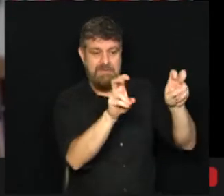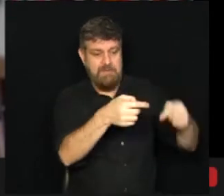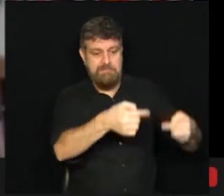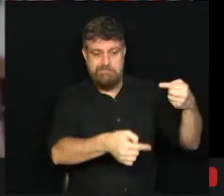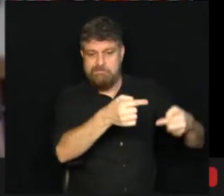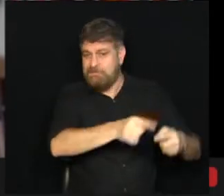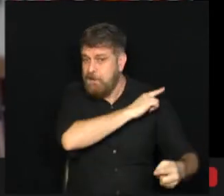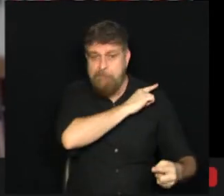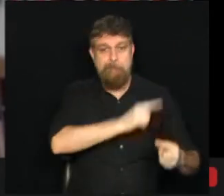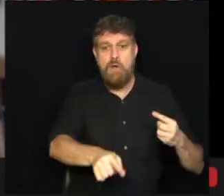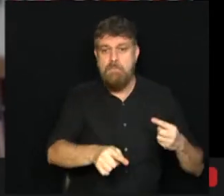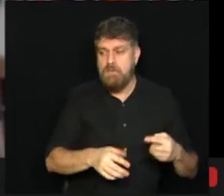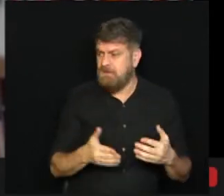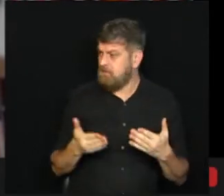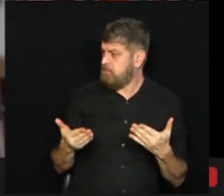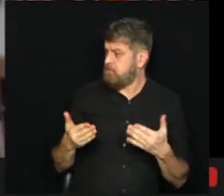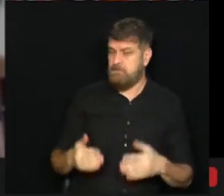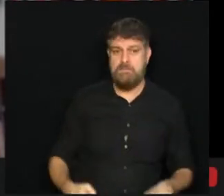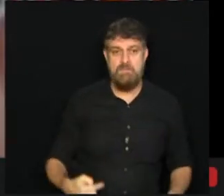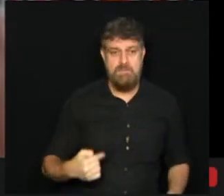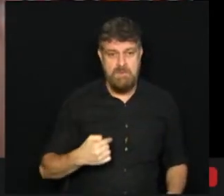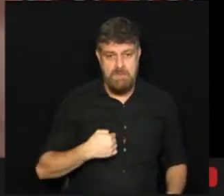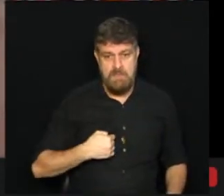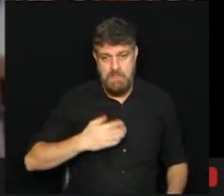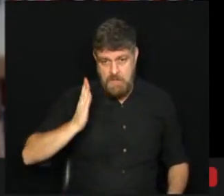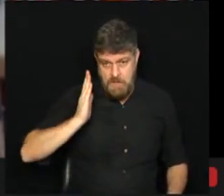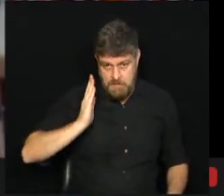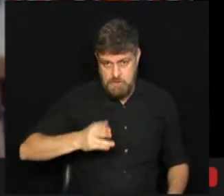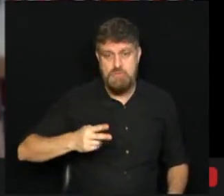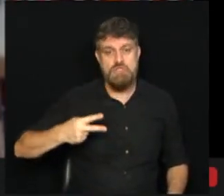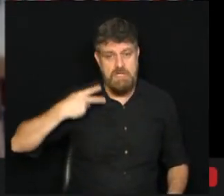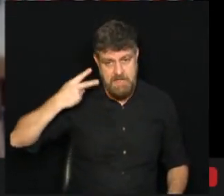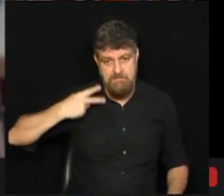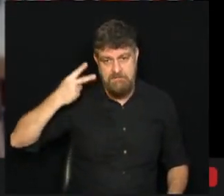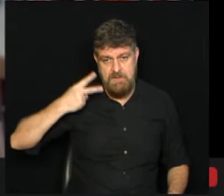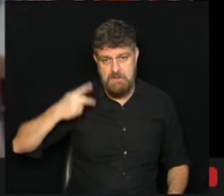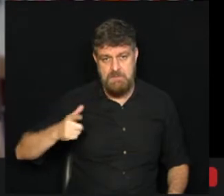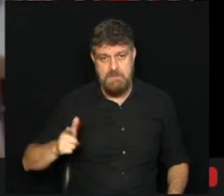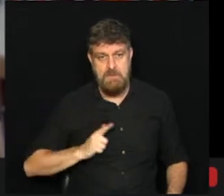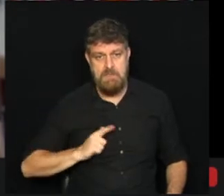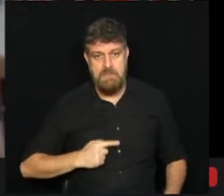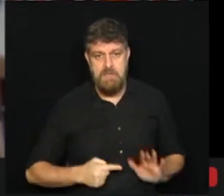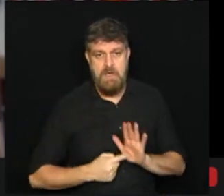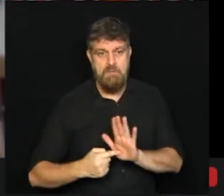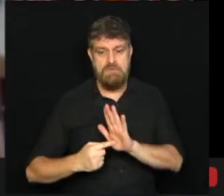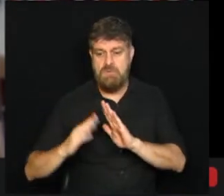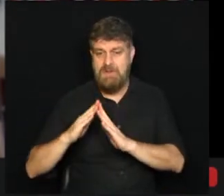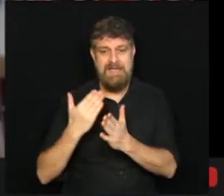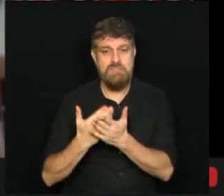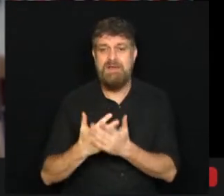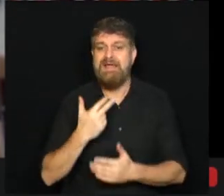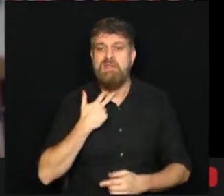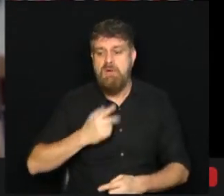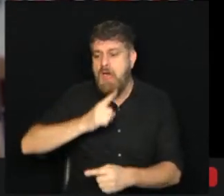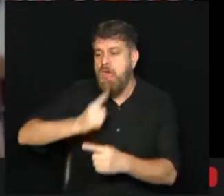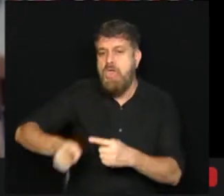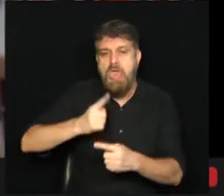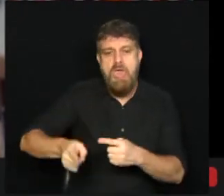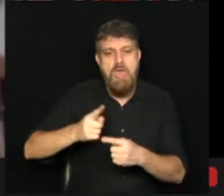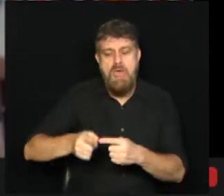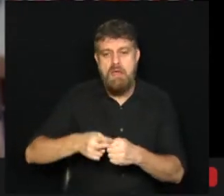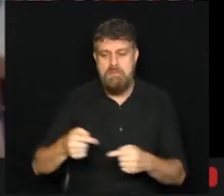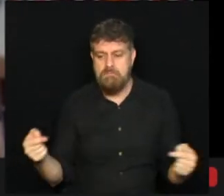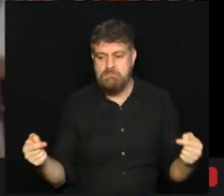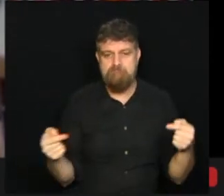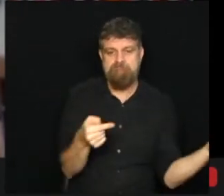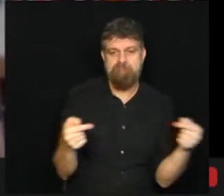e nessa ocasião, já na outra legislatura, eu apresentei o Escola Sem Censura, porque num contraponto em